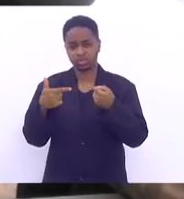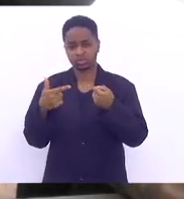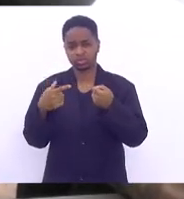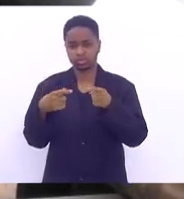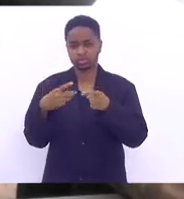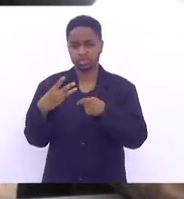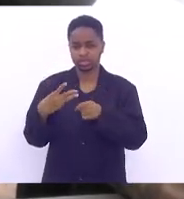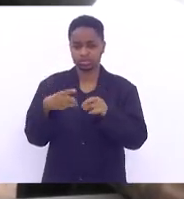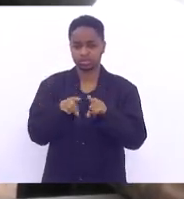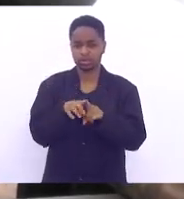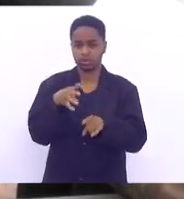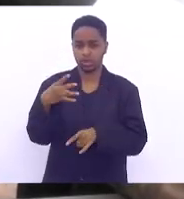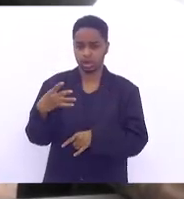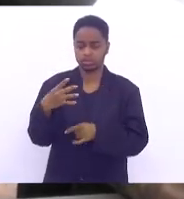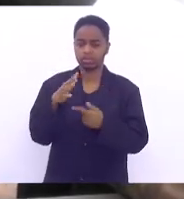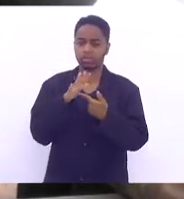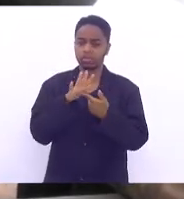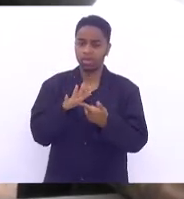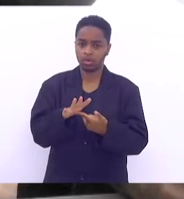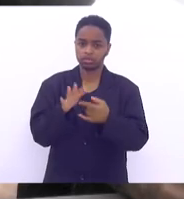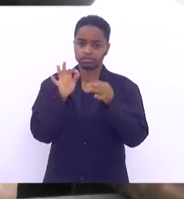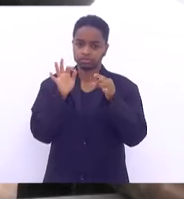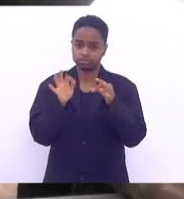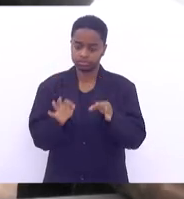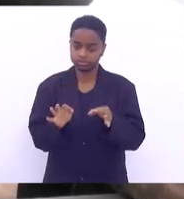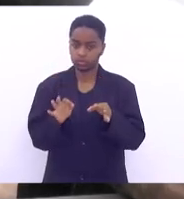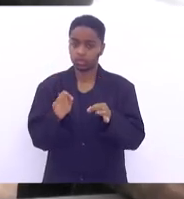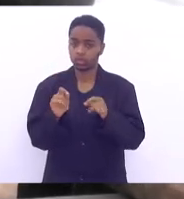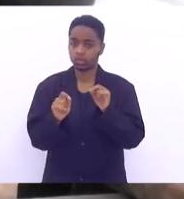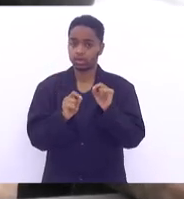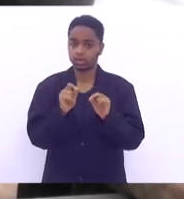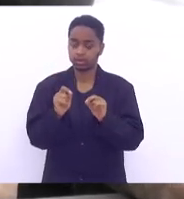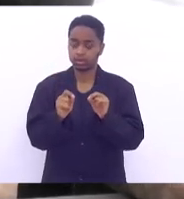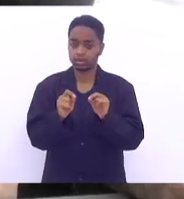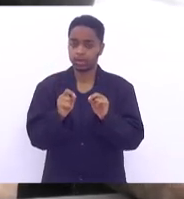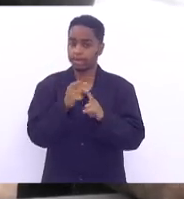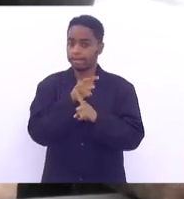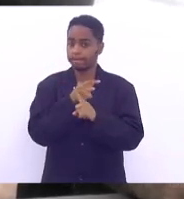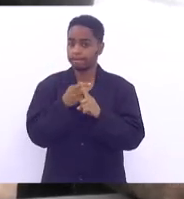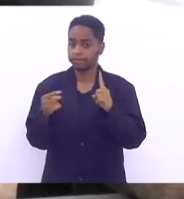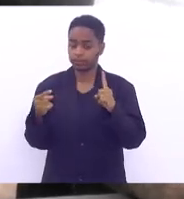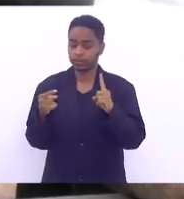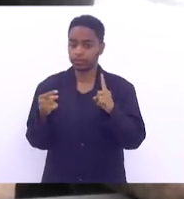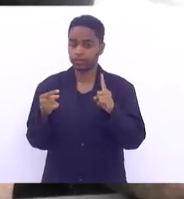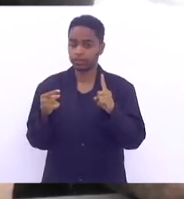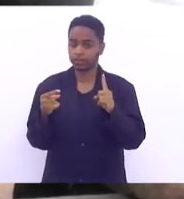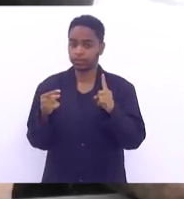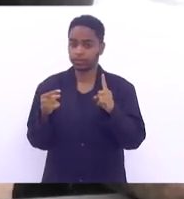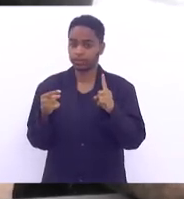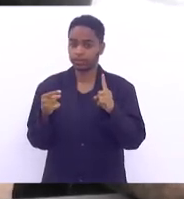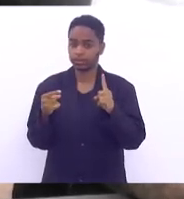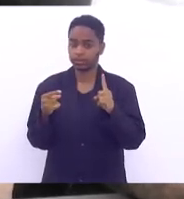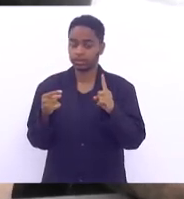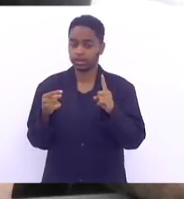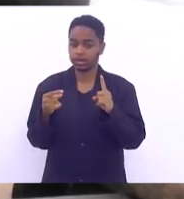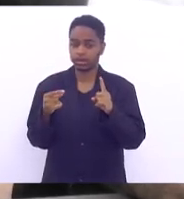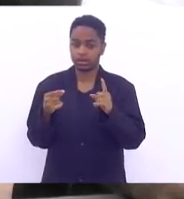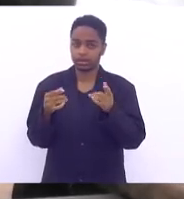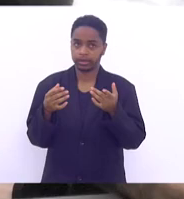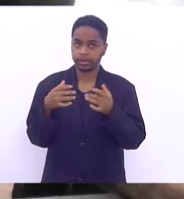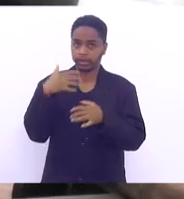4, fala exatamente de banir as expressões e